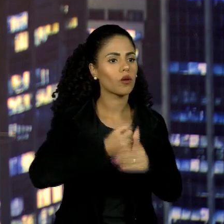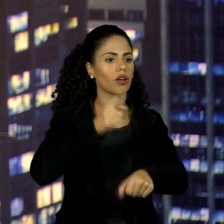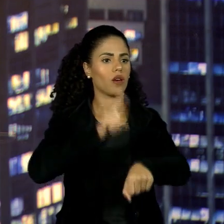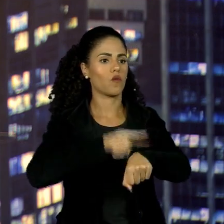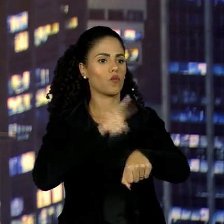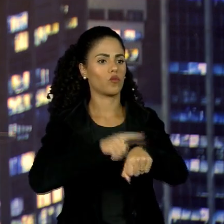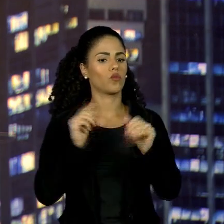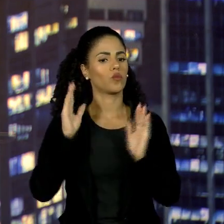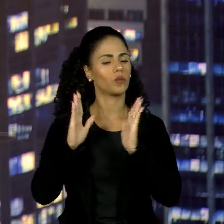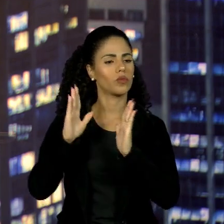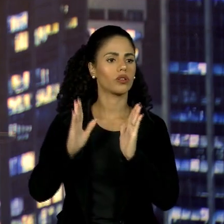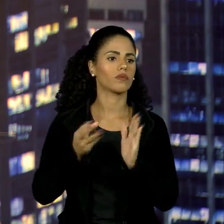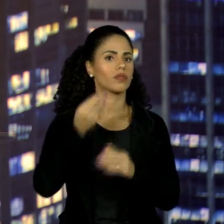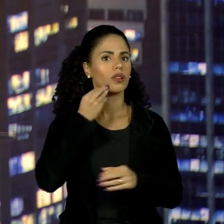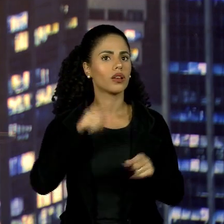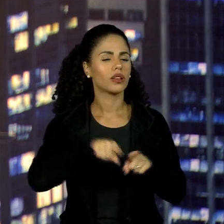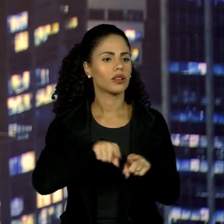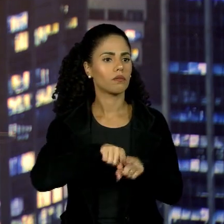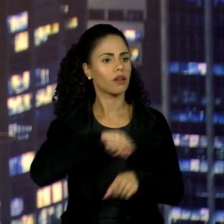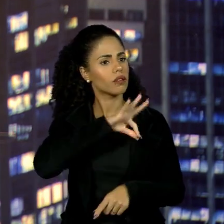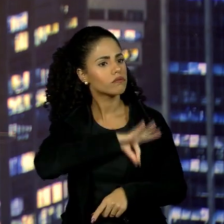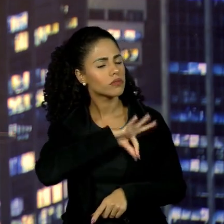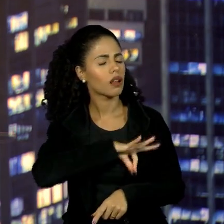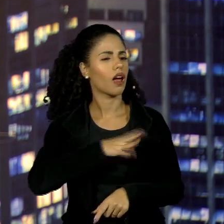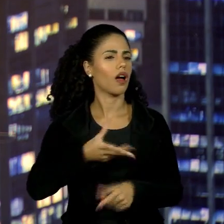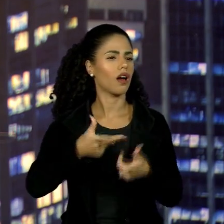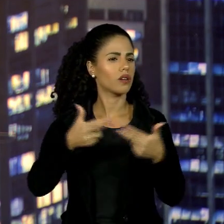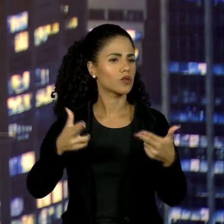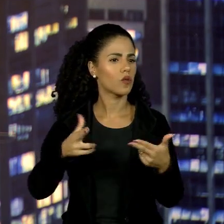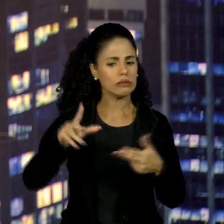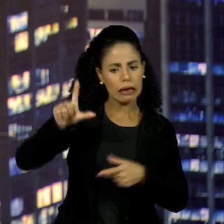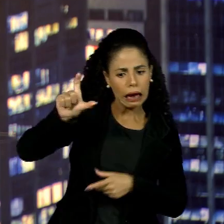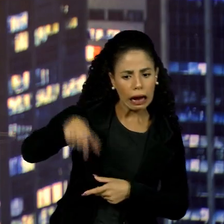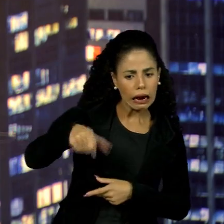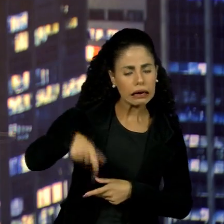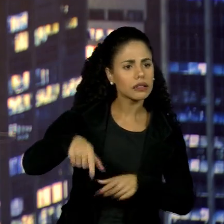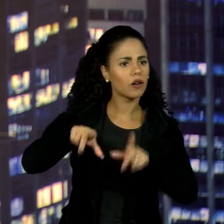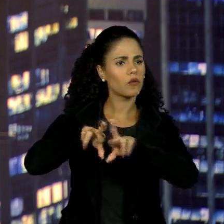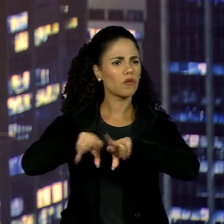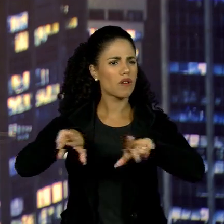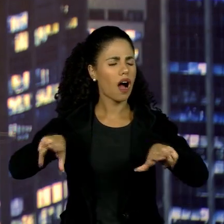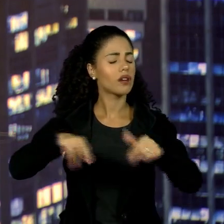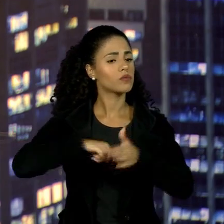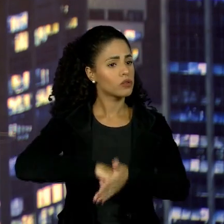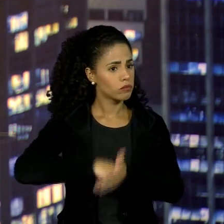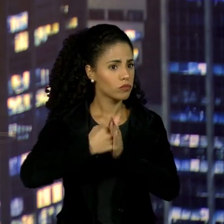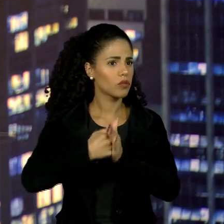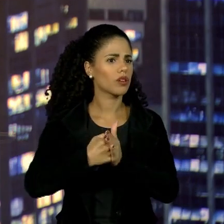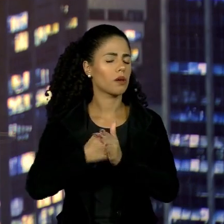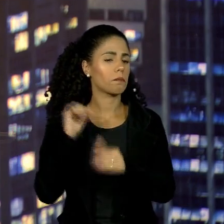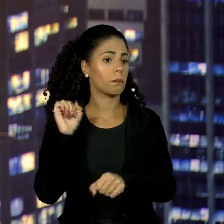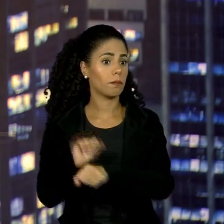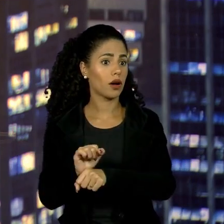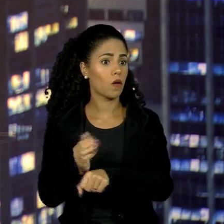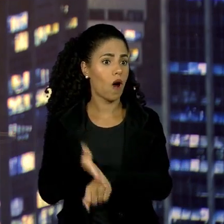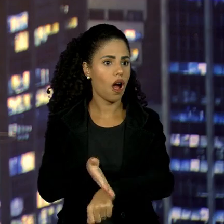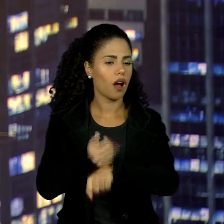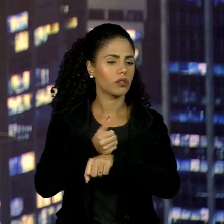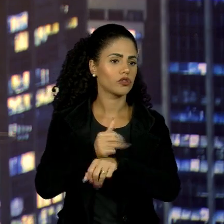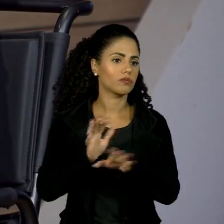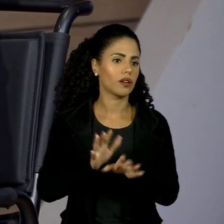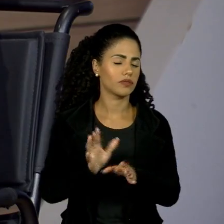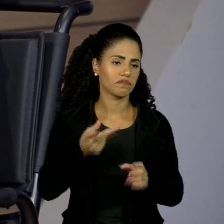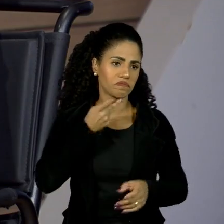essas diversas fontes de renda. Ela estourou todos os cartões, né? Poderia, por essa regulamentação, ter parado ali antes, né?